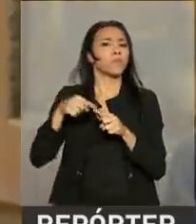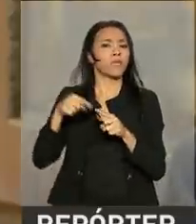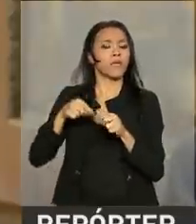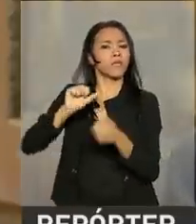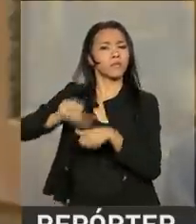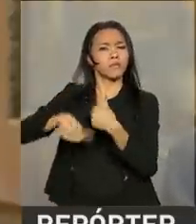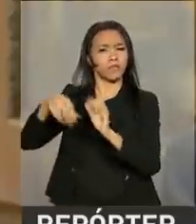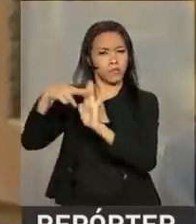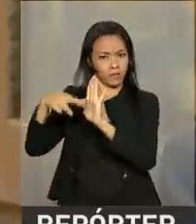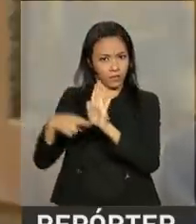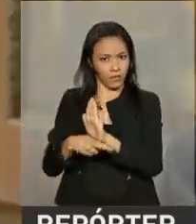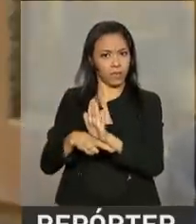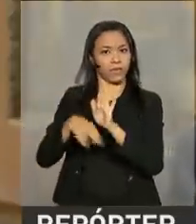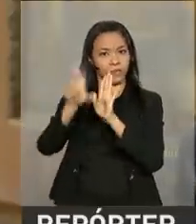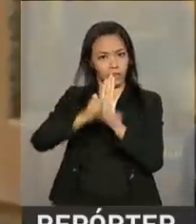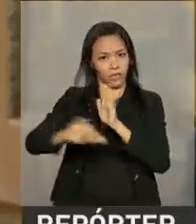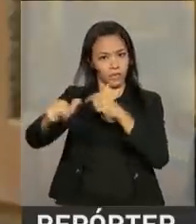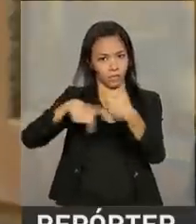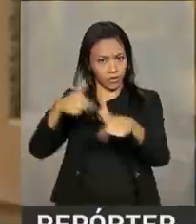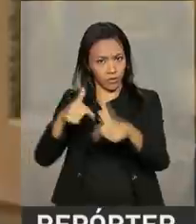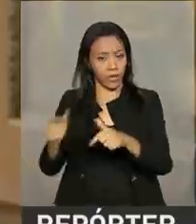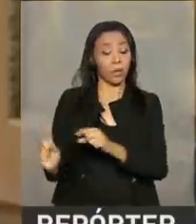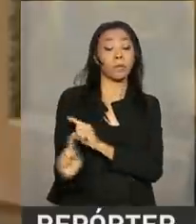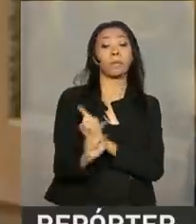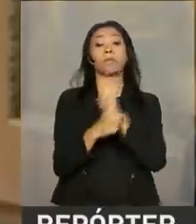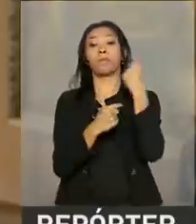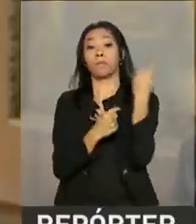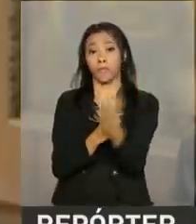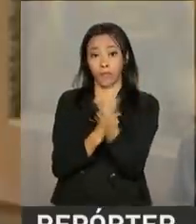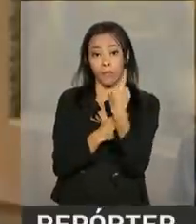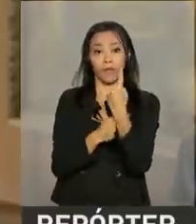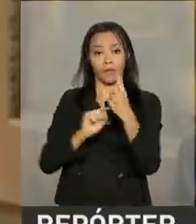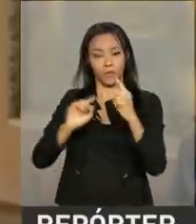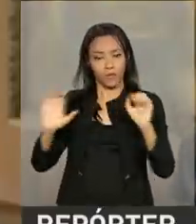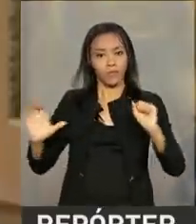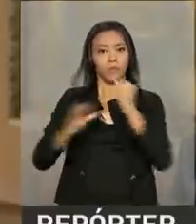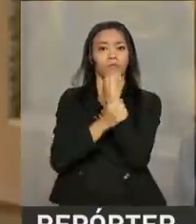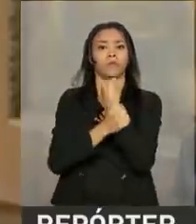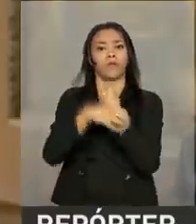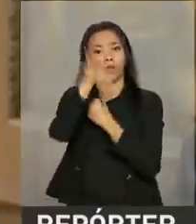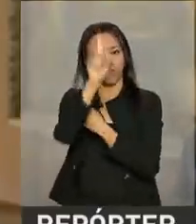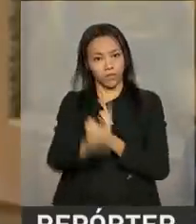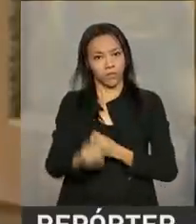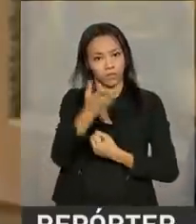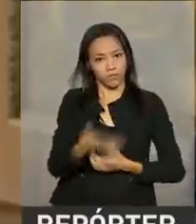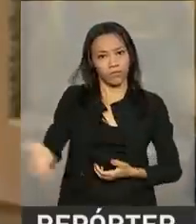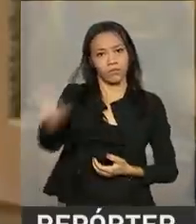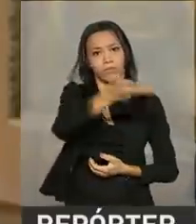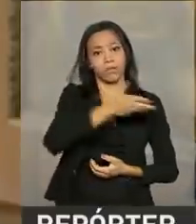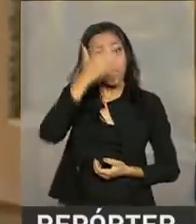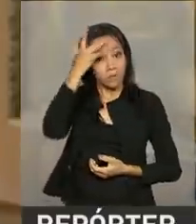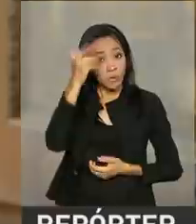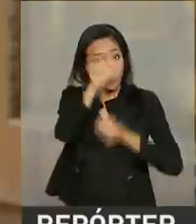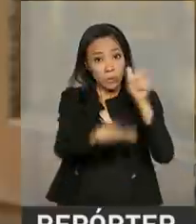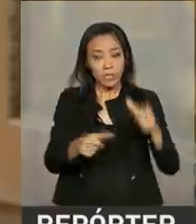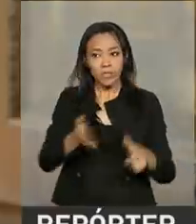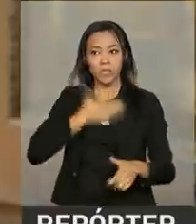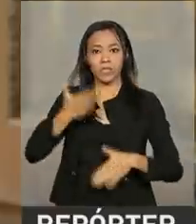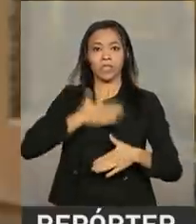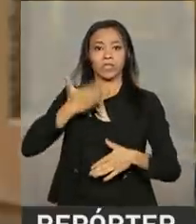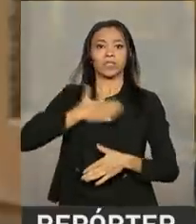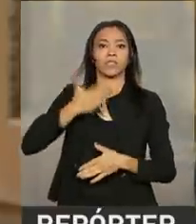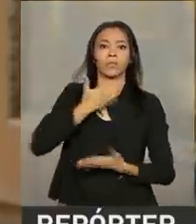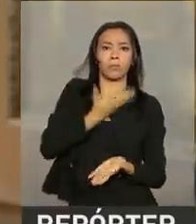legislação trabalhista. Primeiro eixo é consolidar direitos. O trabalhador não corre o risco de